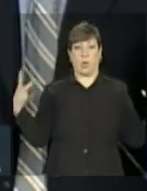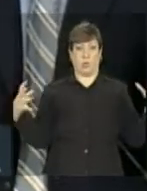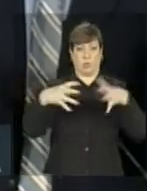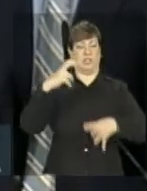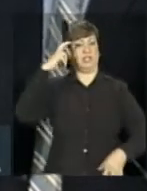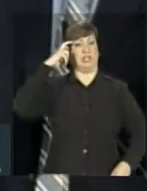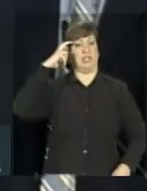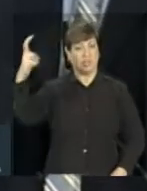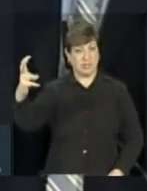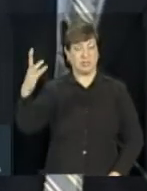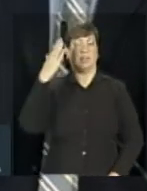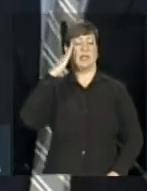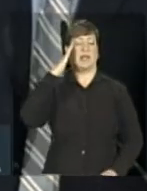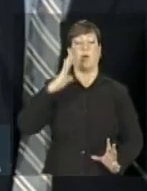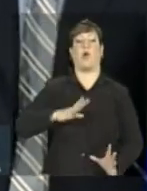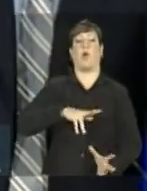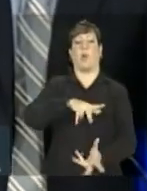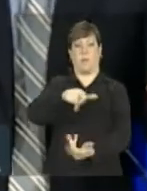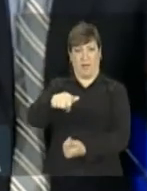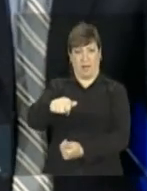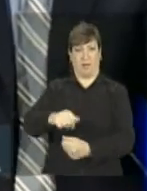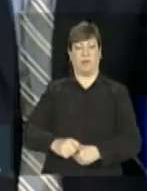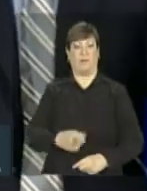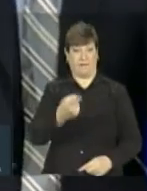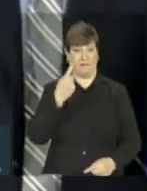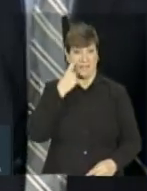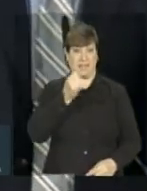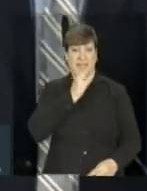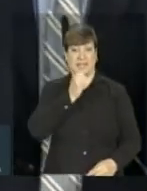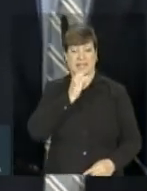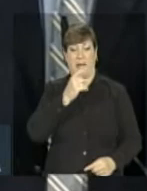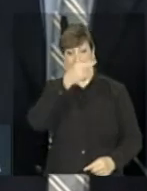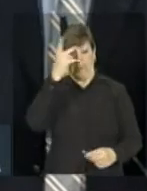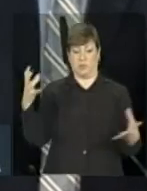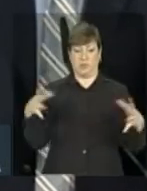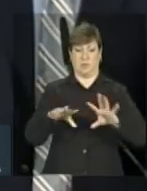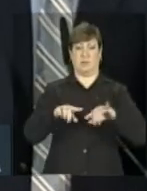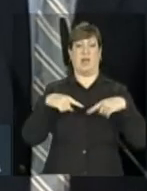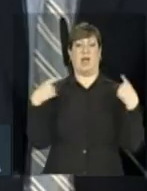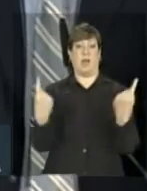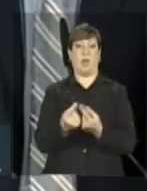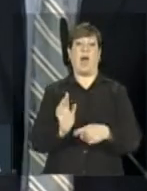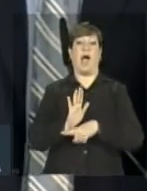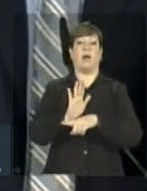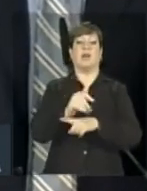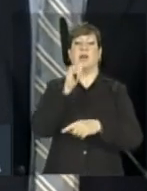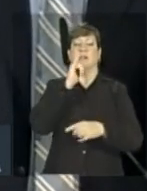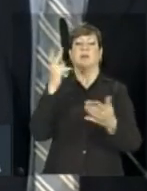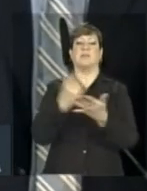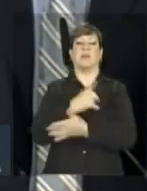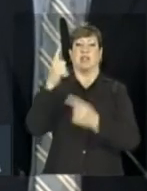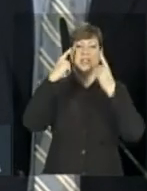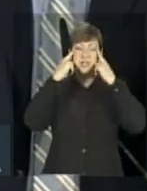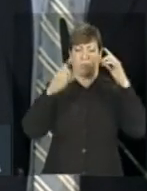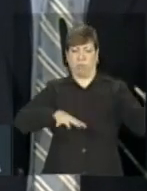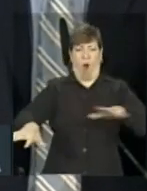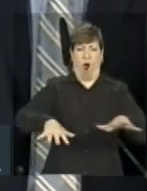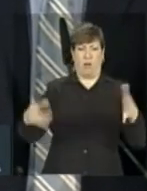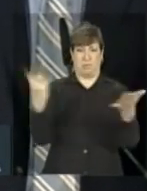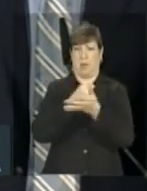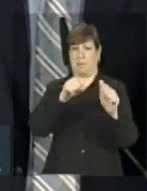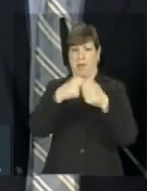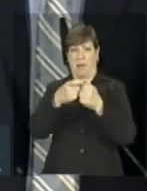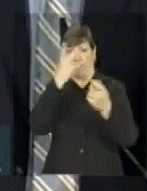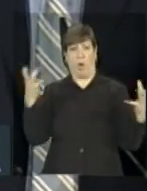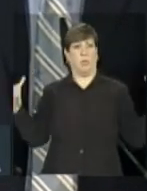e uma consciência global. Vejam como as pessoas se reuniram para ajudar as vítimas do terremoto japonês